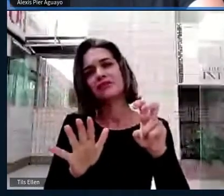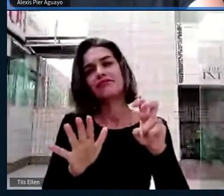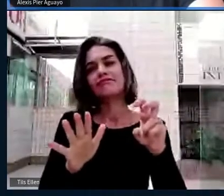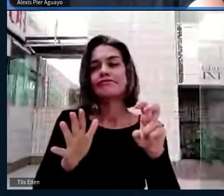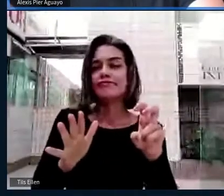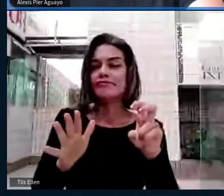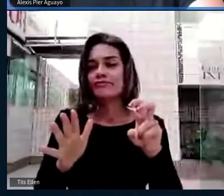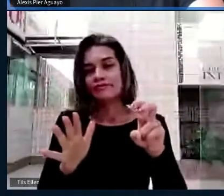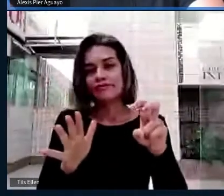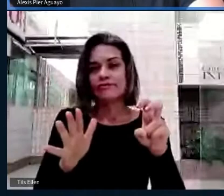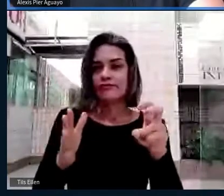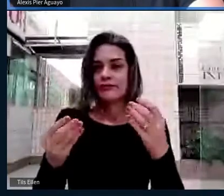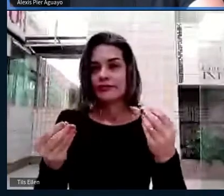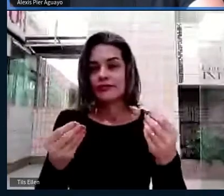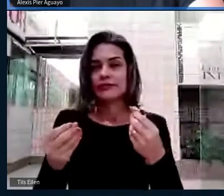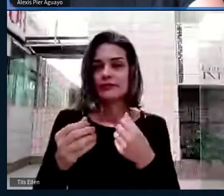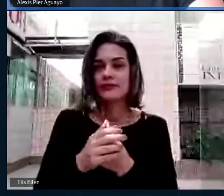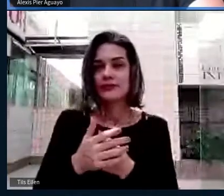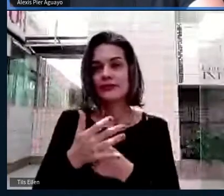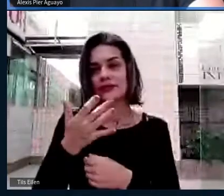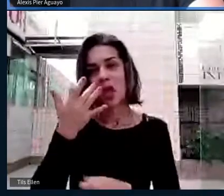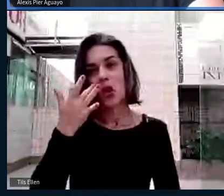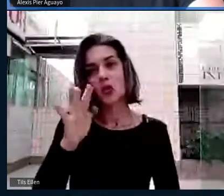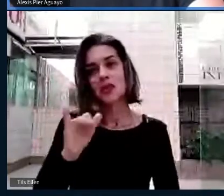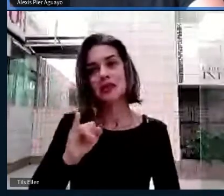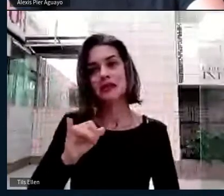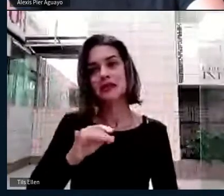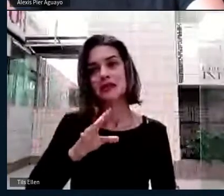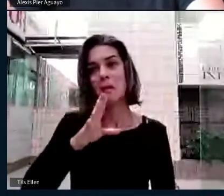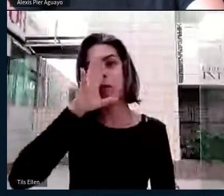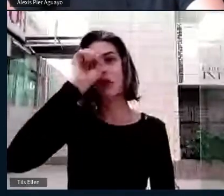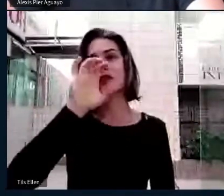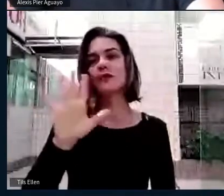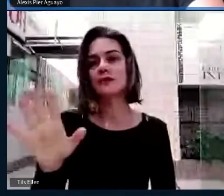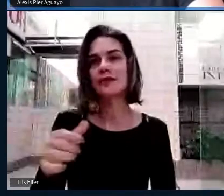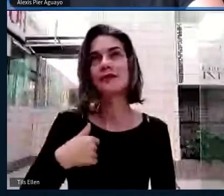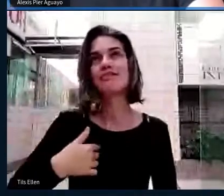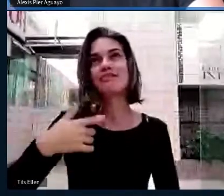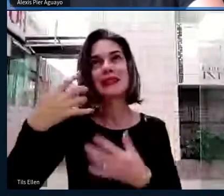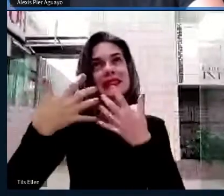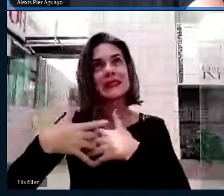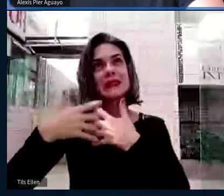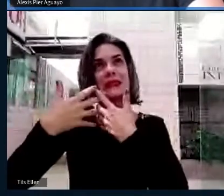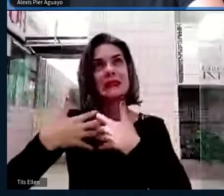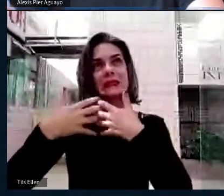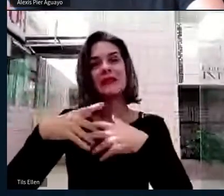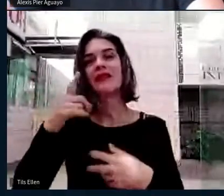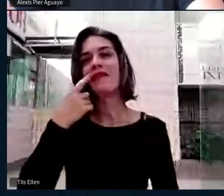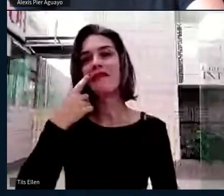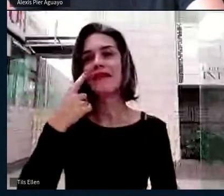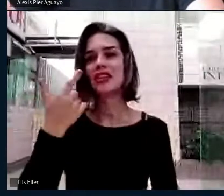foi um exagero, fico assim pensando para você rever, que é...